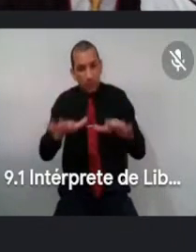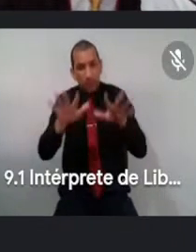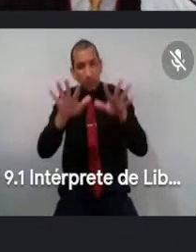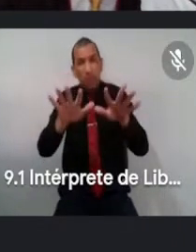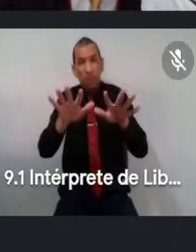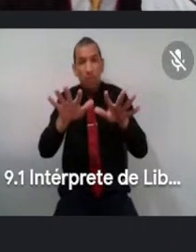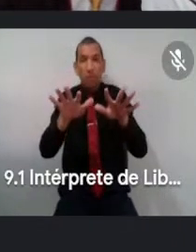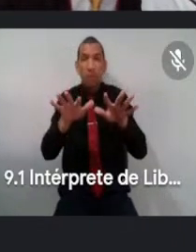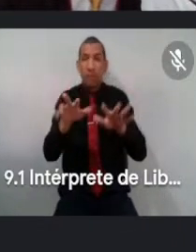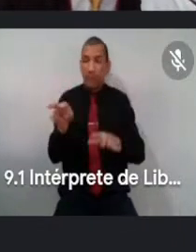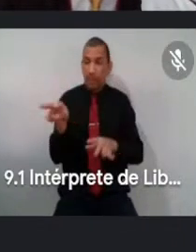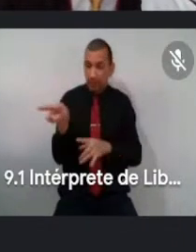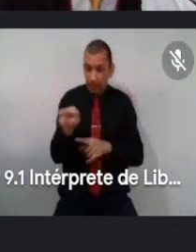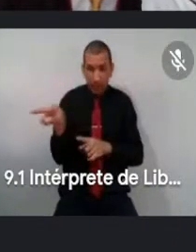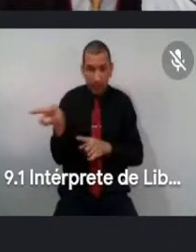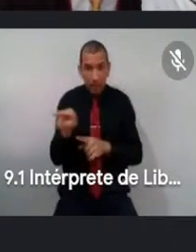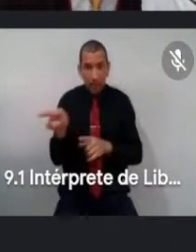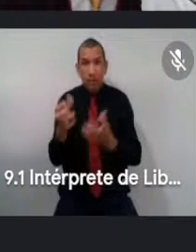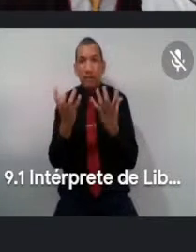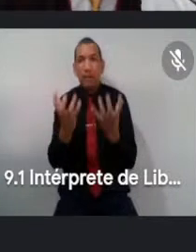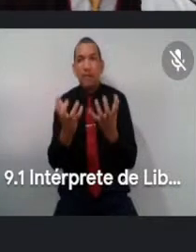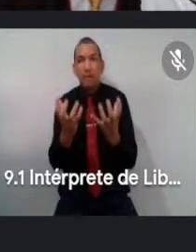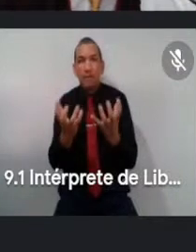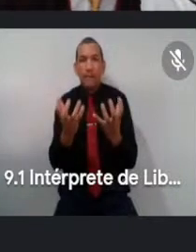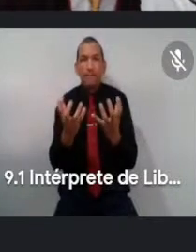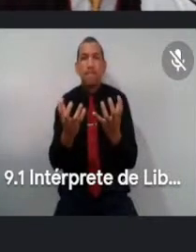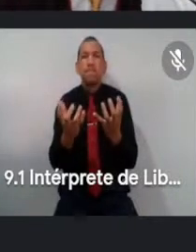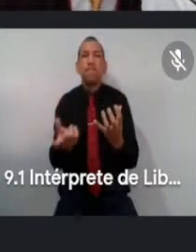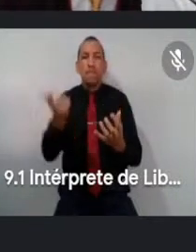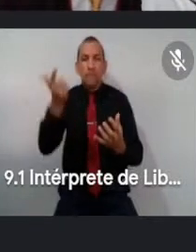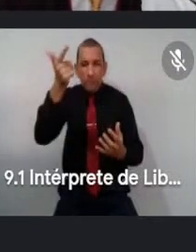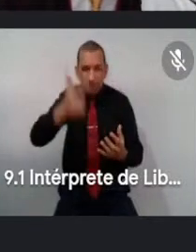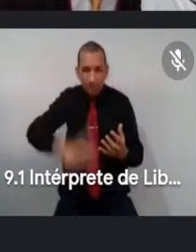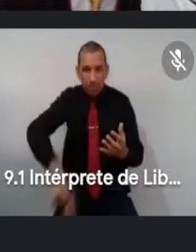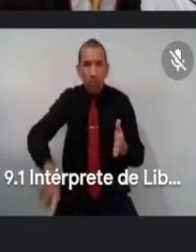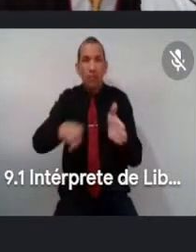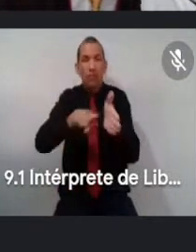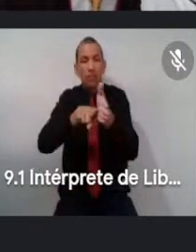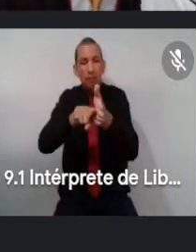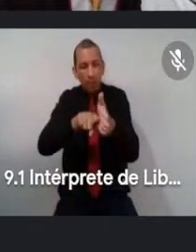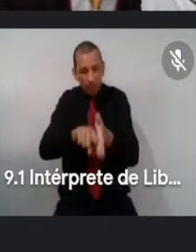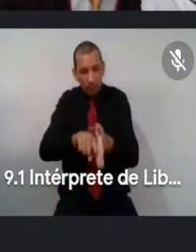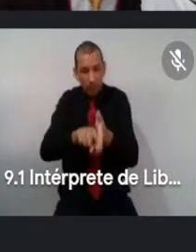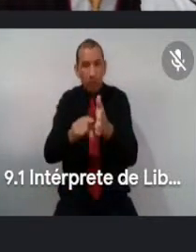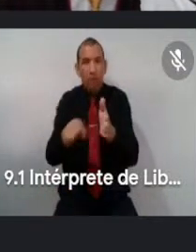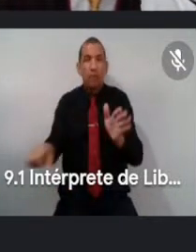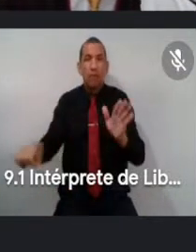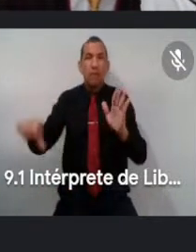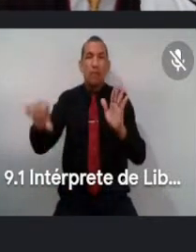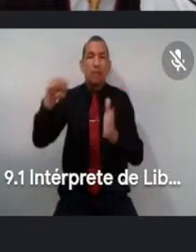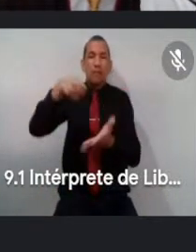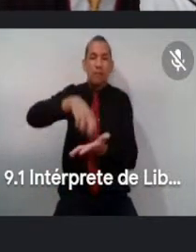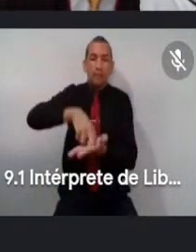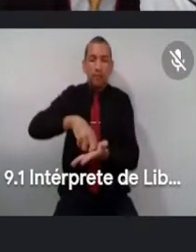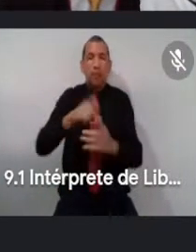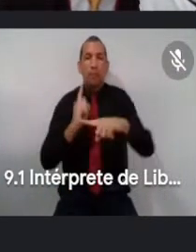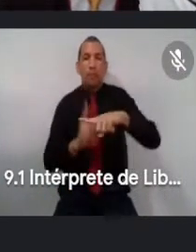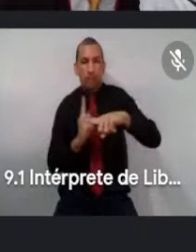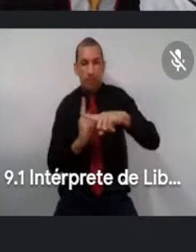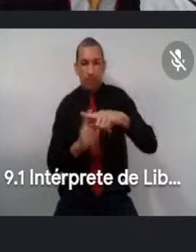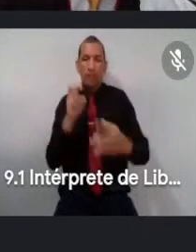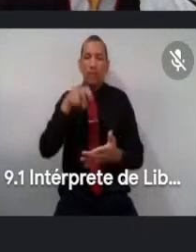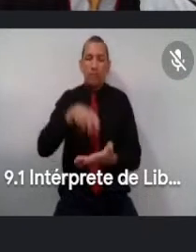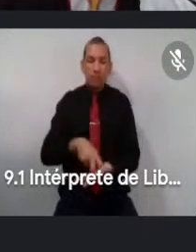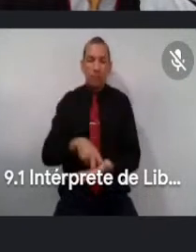os recorrente requer que sejam reanalisada dosimetria da pena porque foi fixava